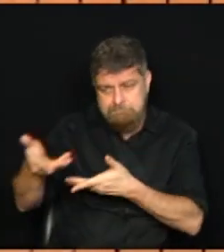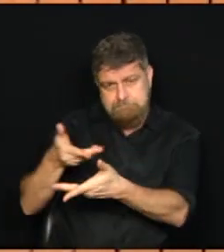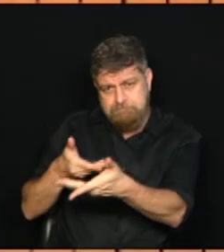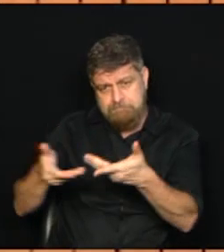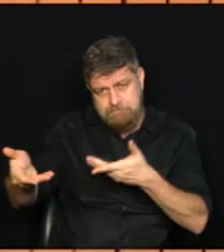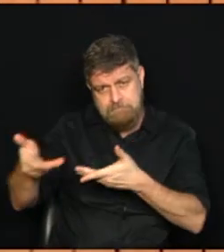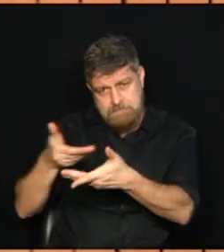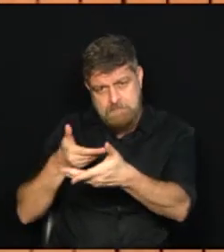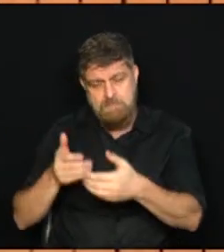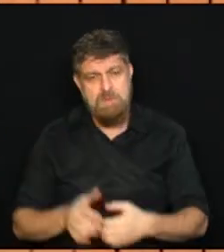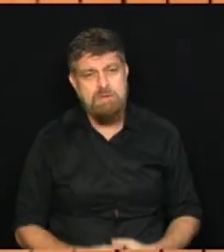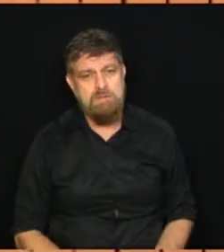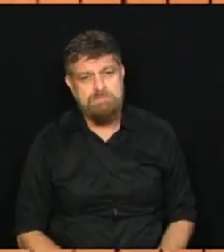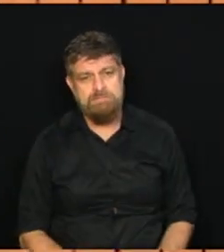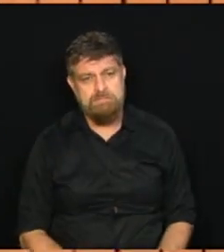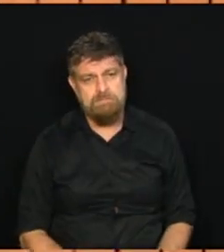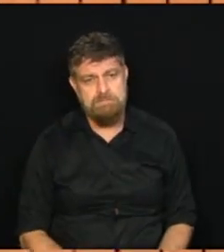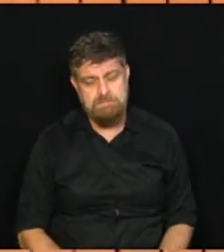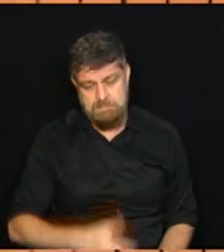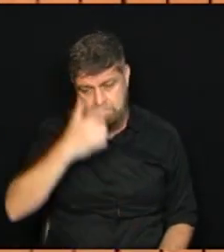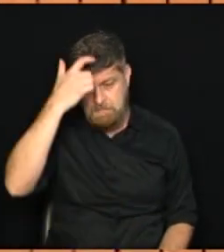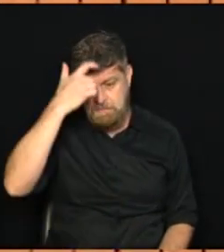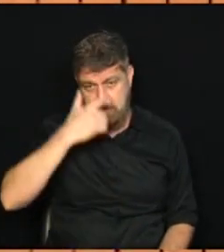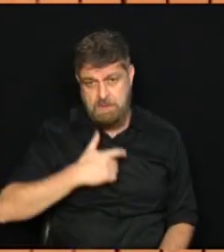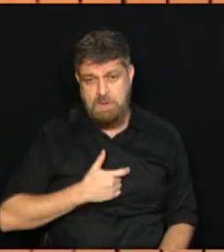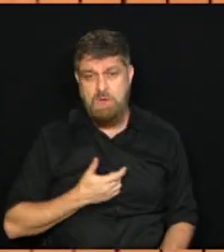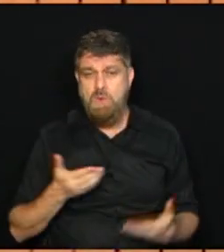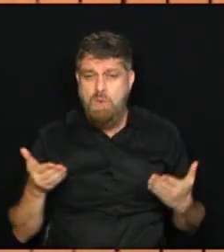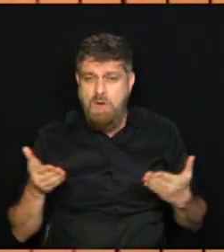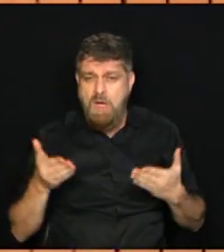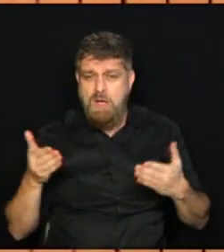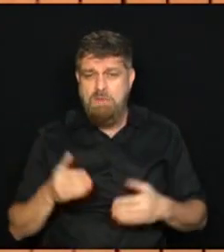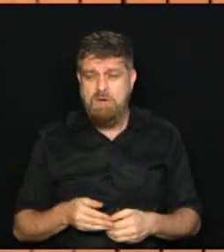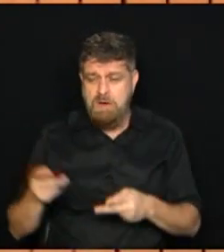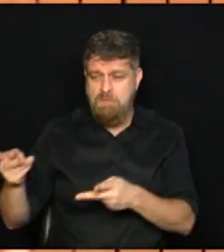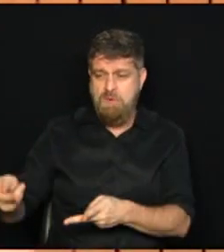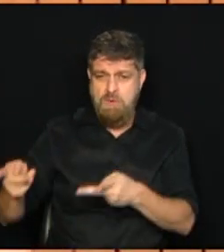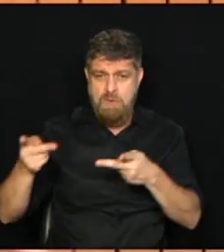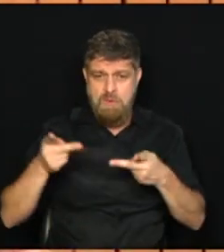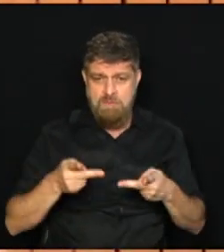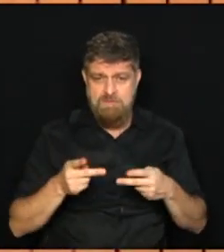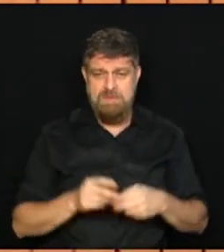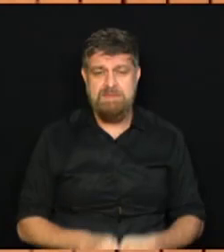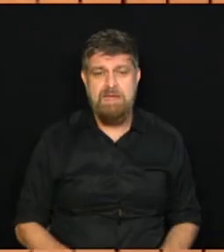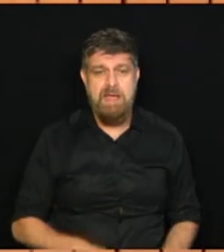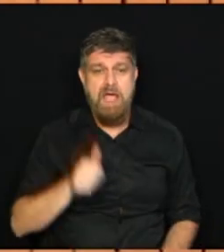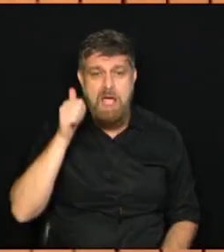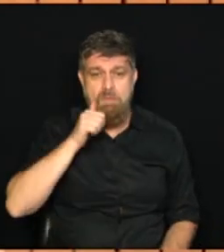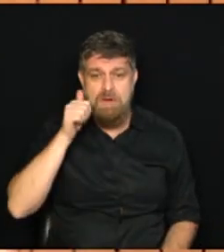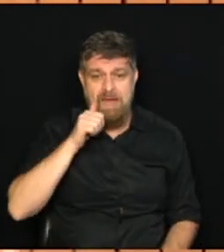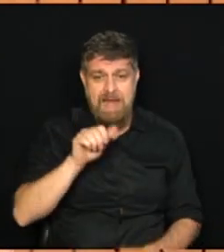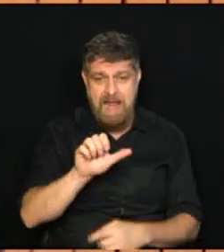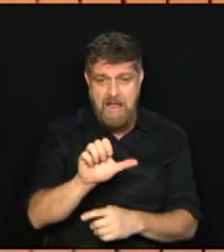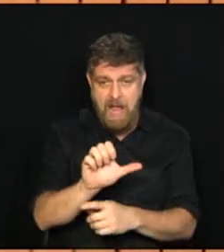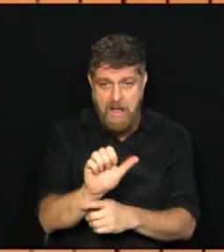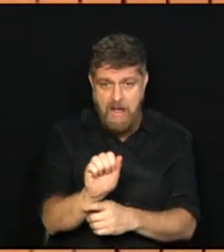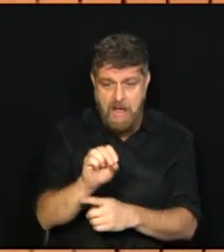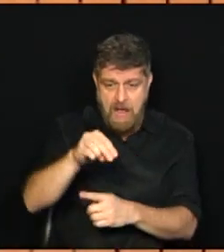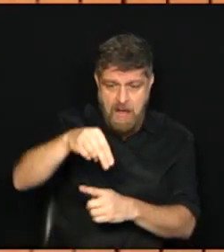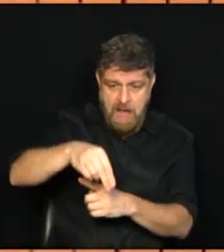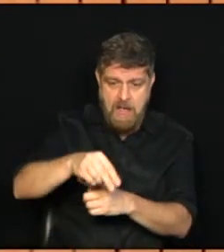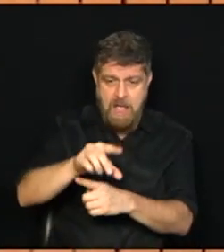Ao senhor. Eu vou abrir agora para a doutora Andréia, para que ela nos